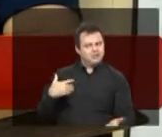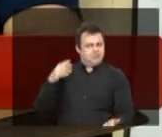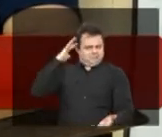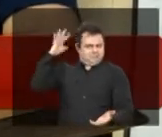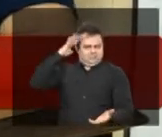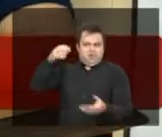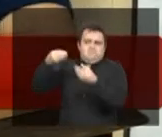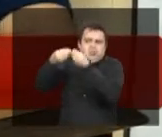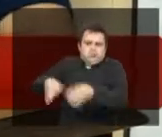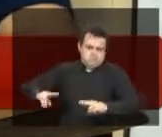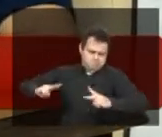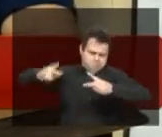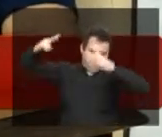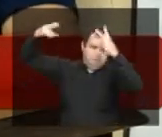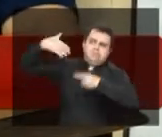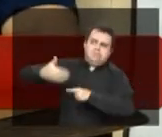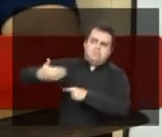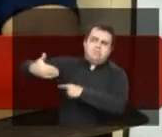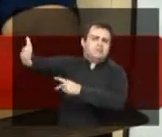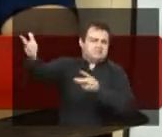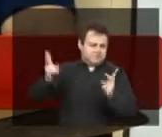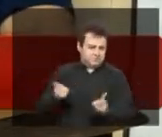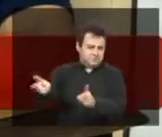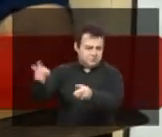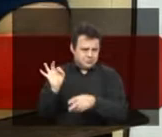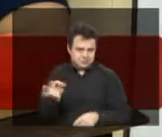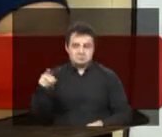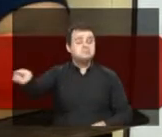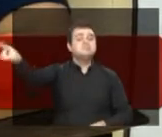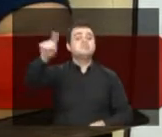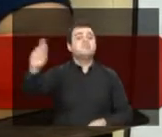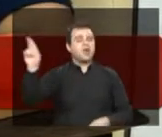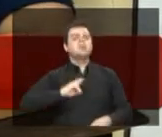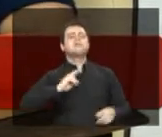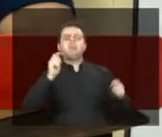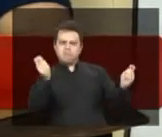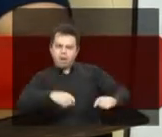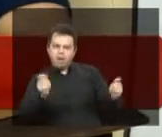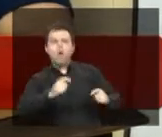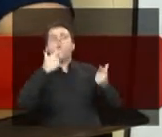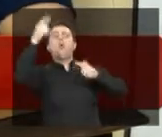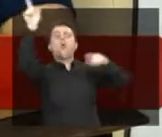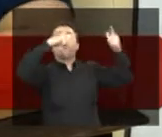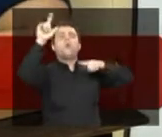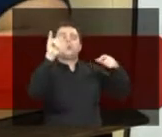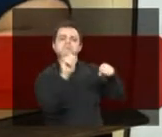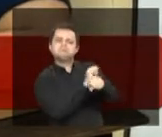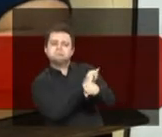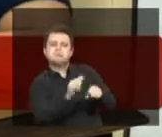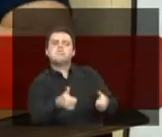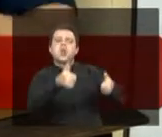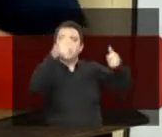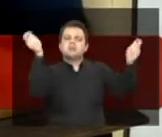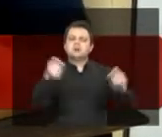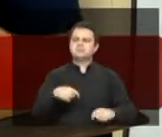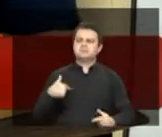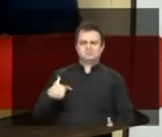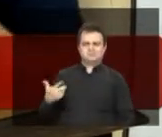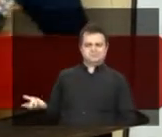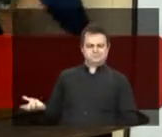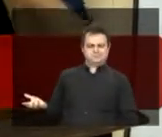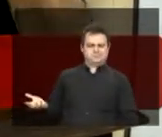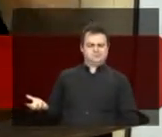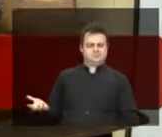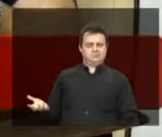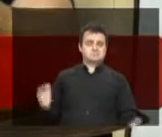prejuízos. Mas eles disseram, vão defender aí melhorias. Então, essa dívida não é comigo,